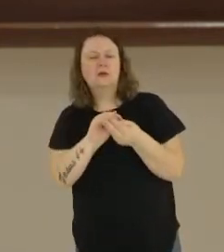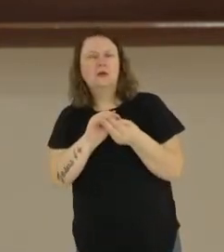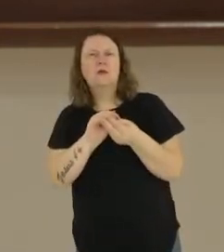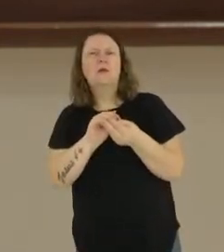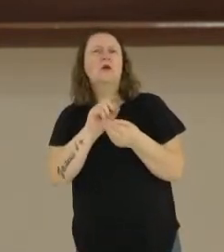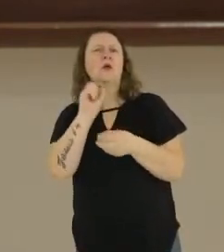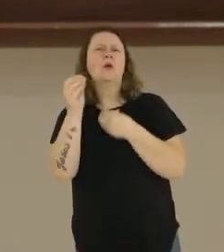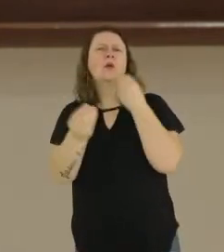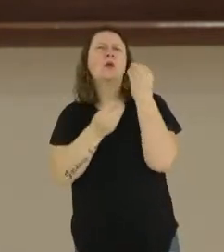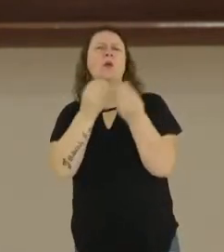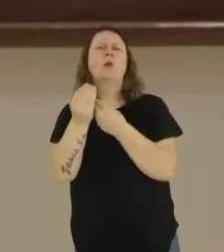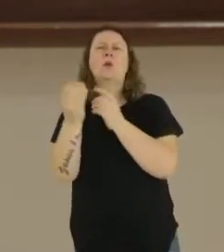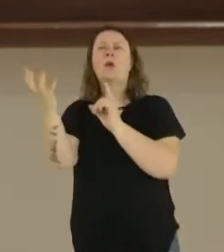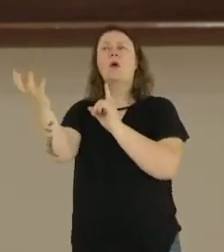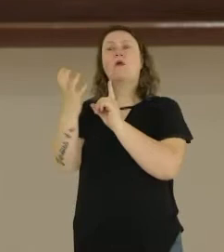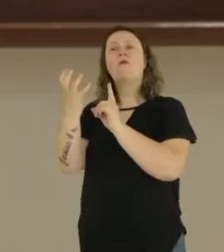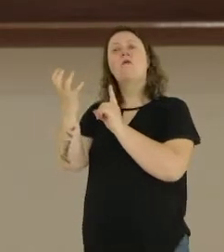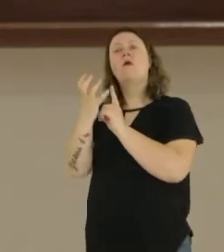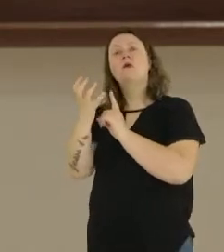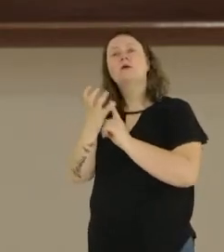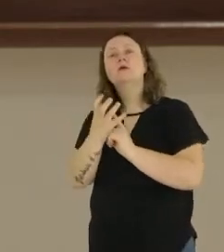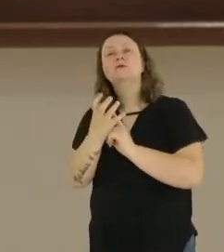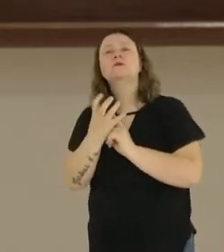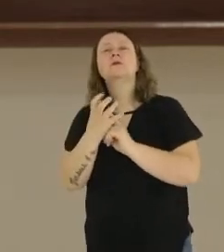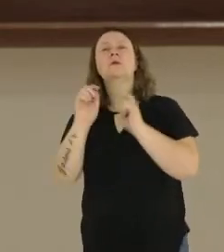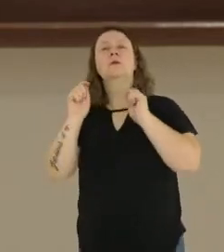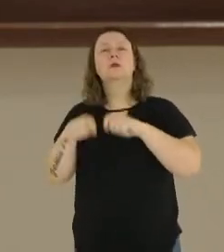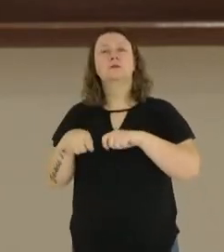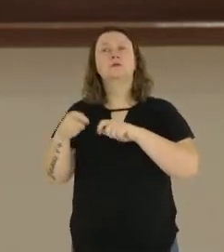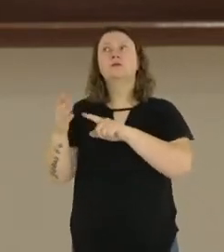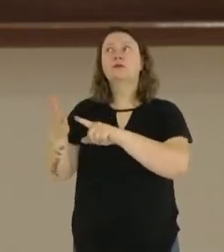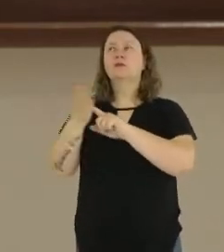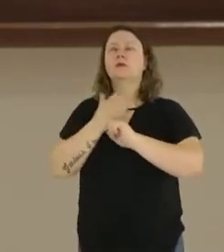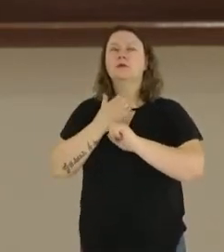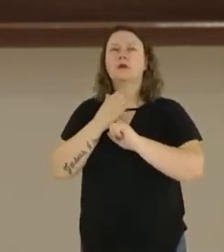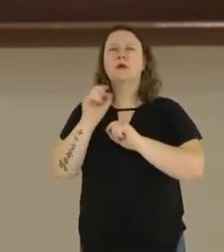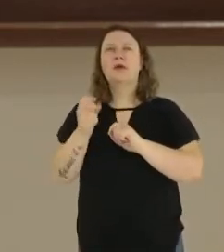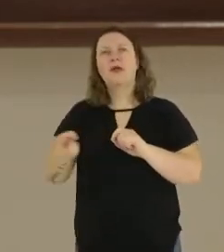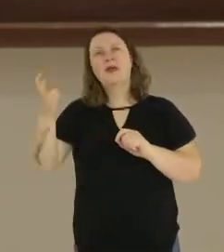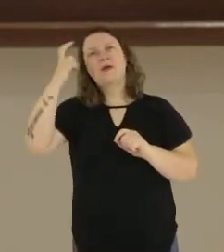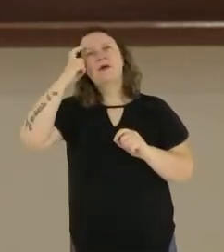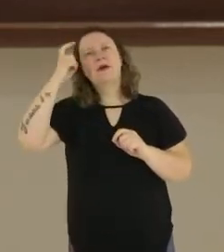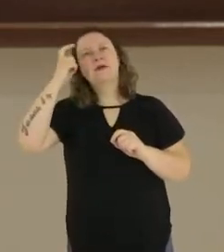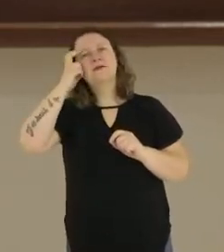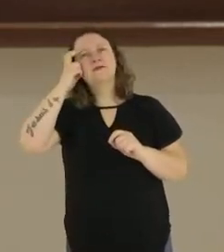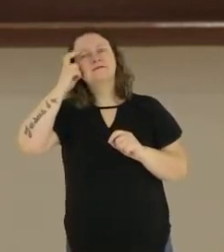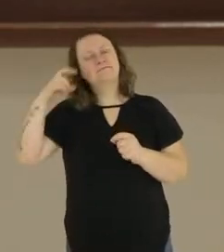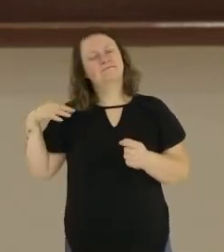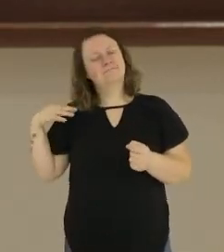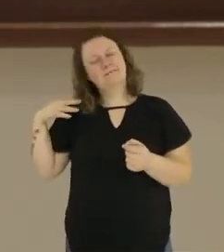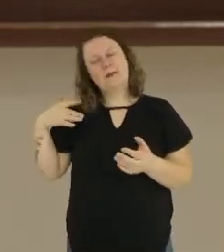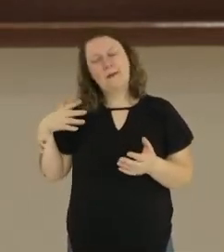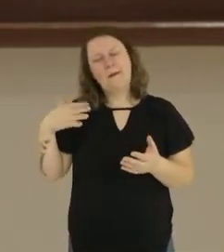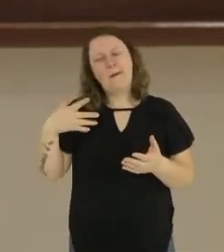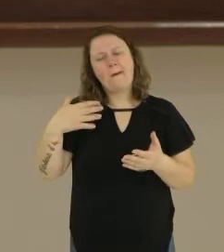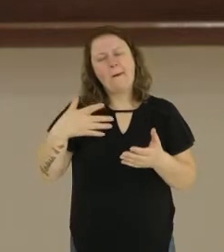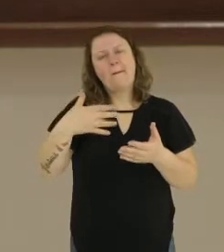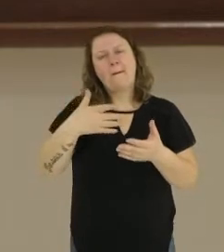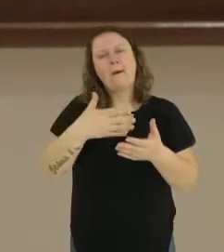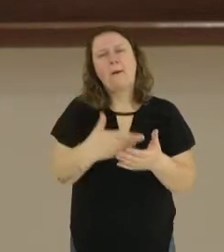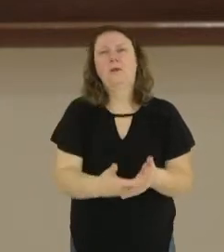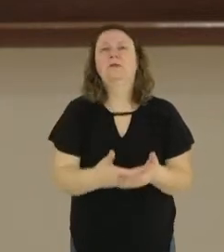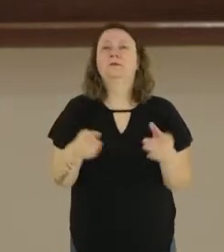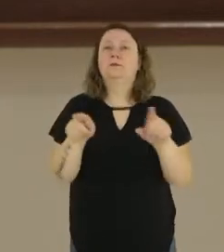desses imigrantes, serve para mostrar nossas raízes culturais e étnicas. E também o estudo